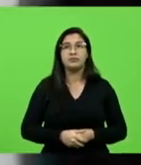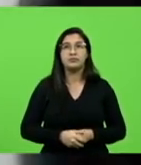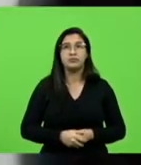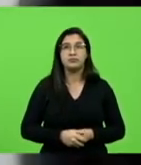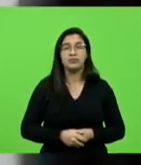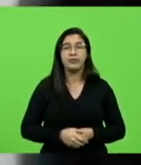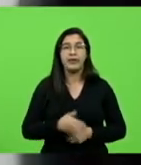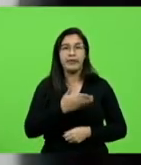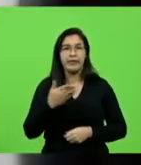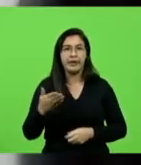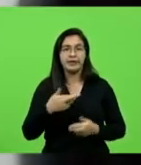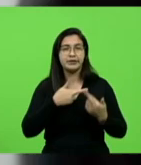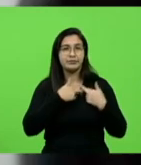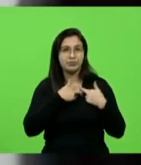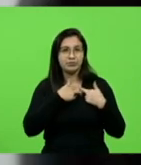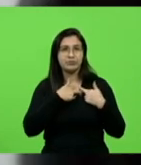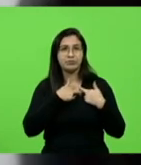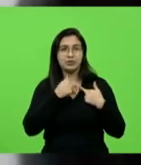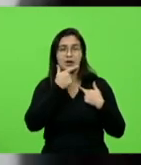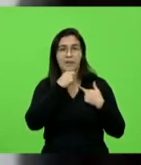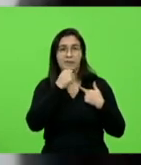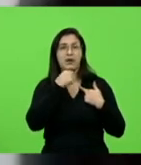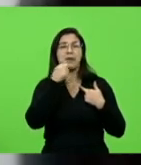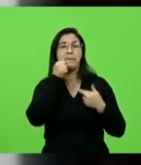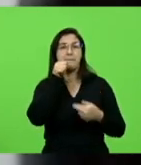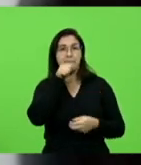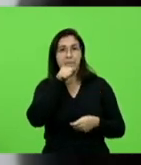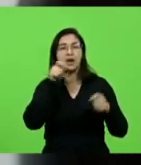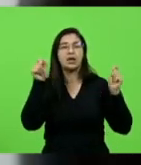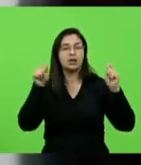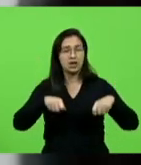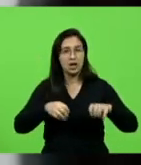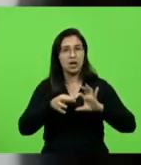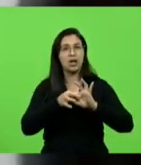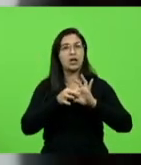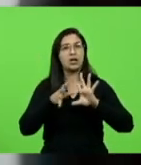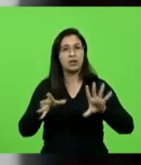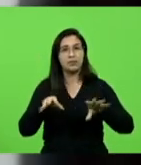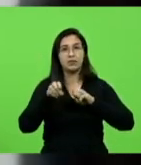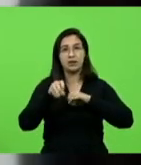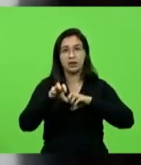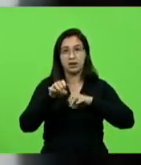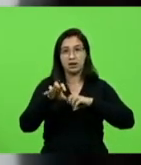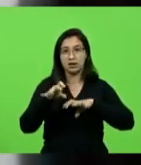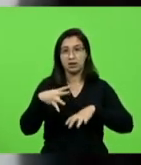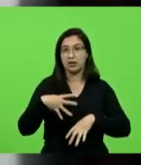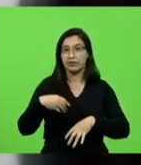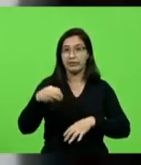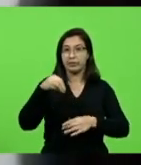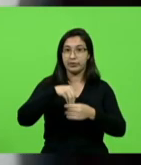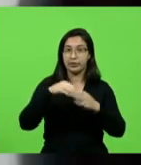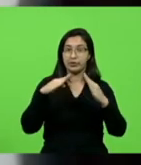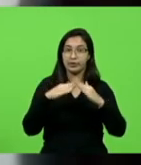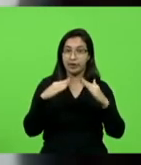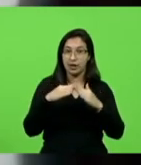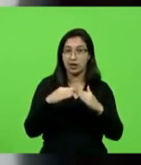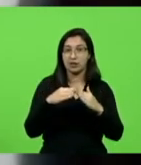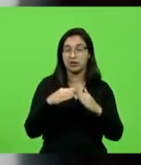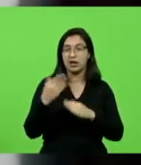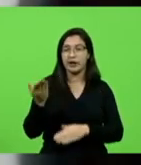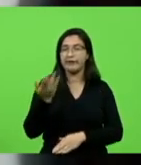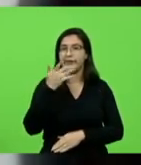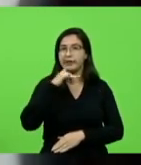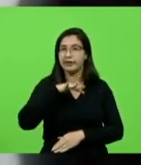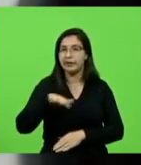pais, sim, têm condições de ensinar seus filhos em casa. E essas crianças e adolescentes